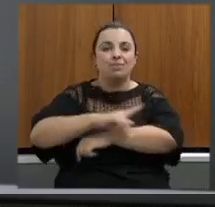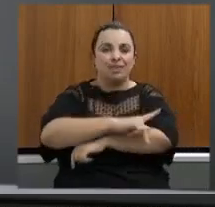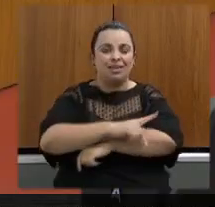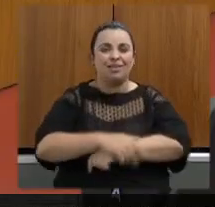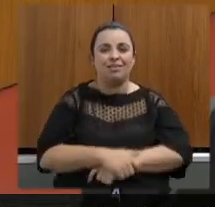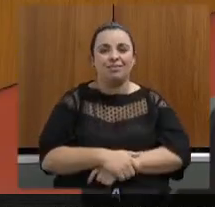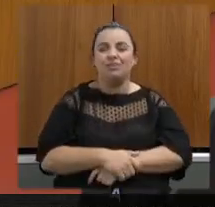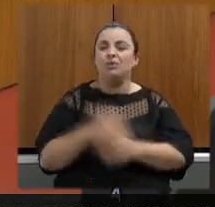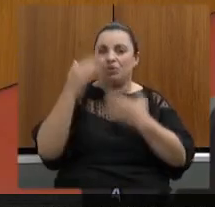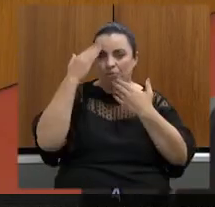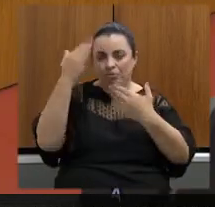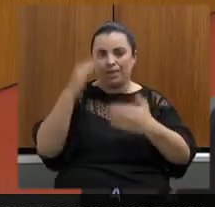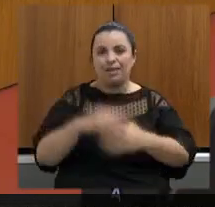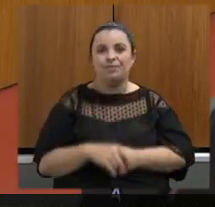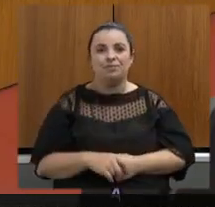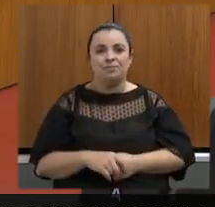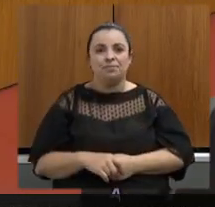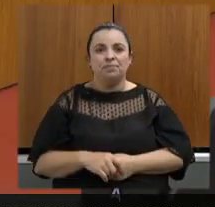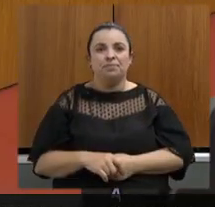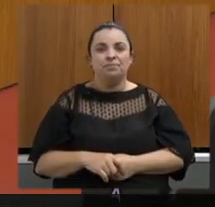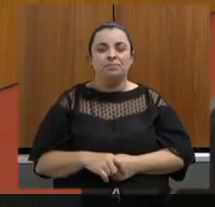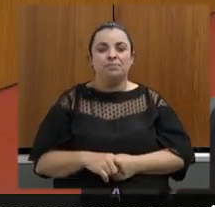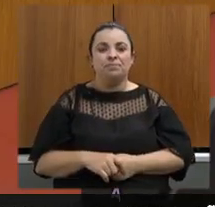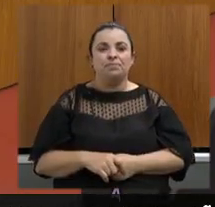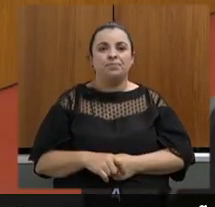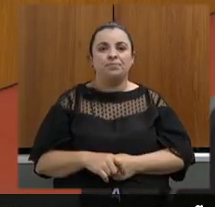tô ligado e agora